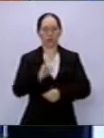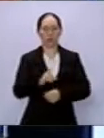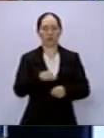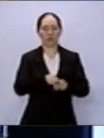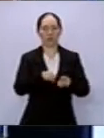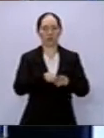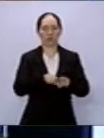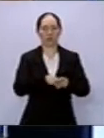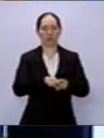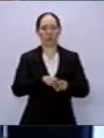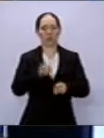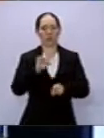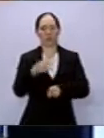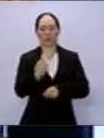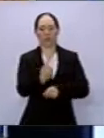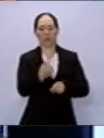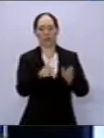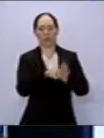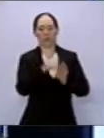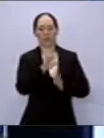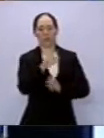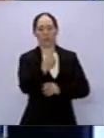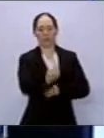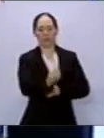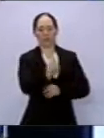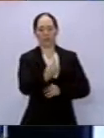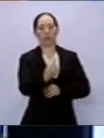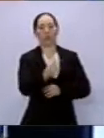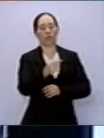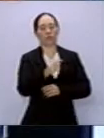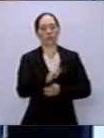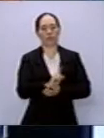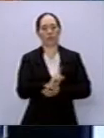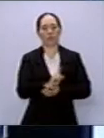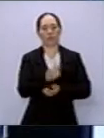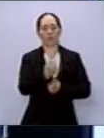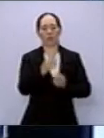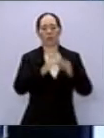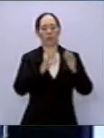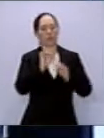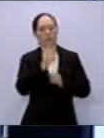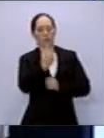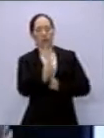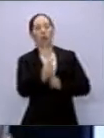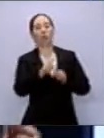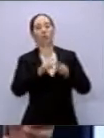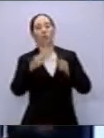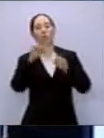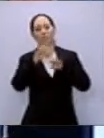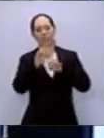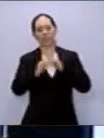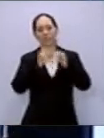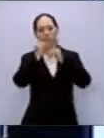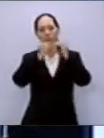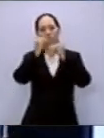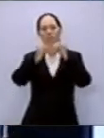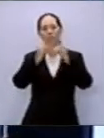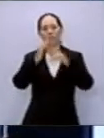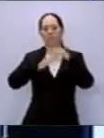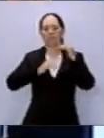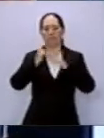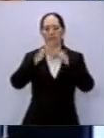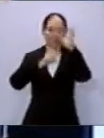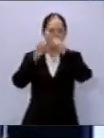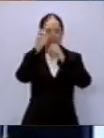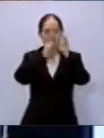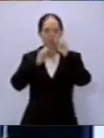não para ele por simplesmente além disso a importância da televisão profissional mas pra quem seria qualificar e tenha condição